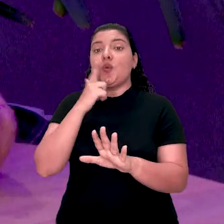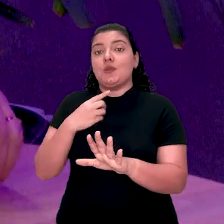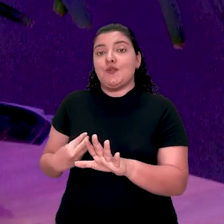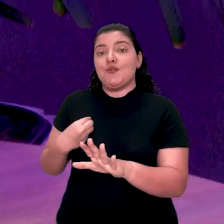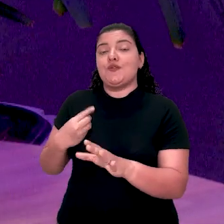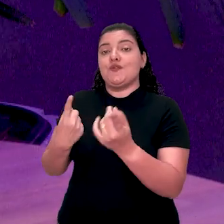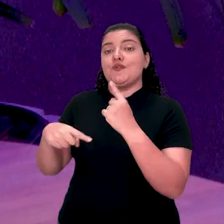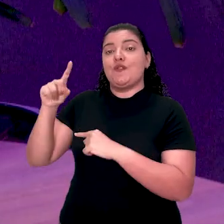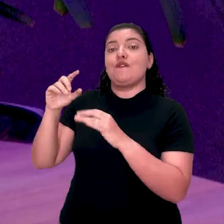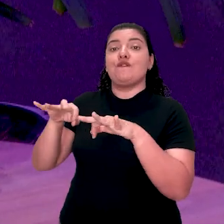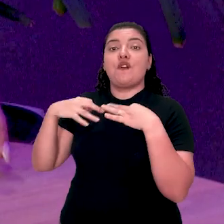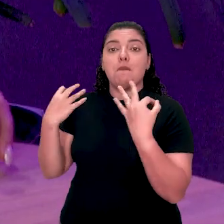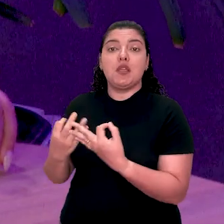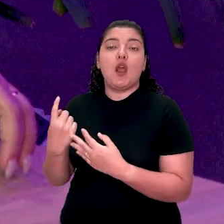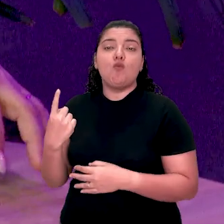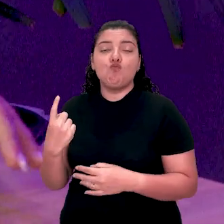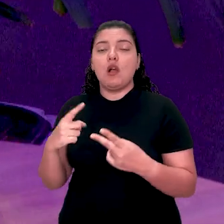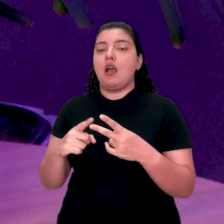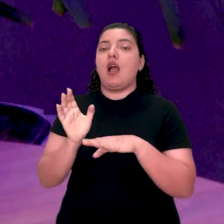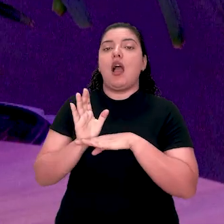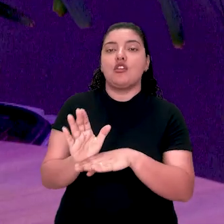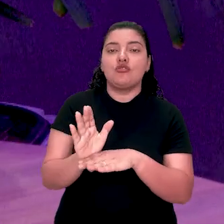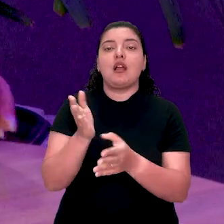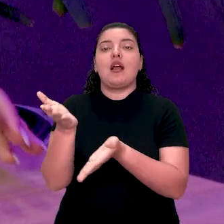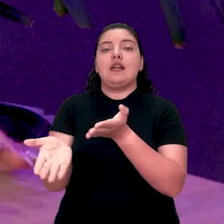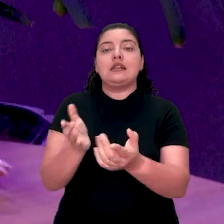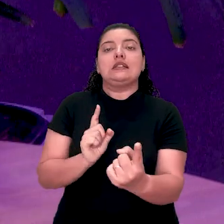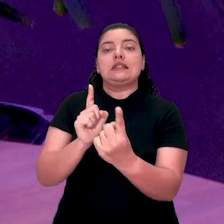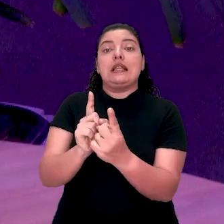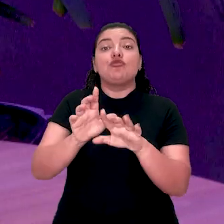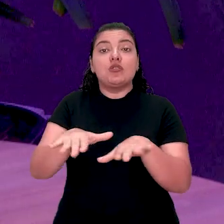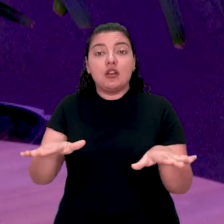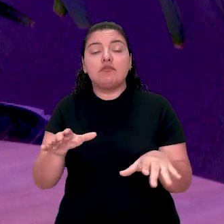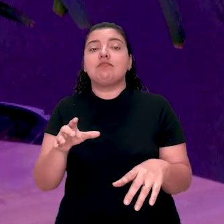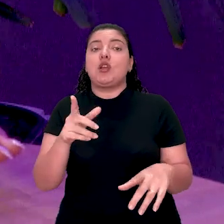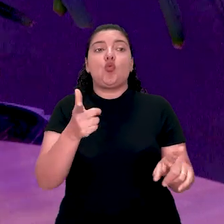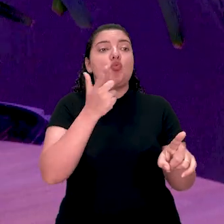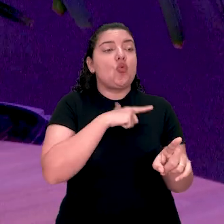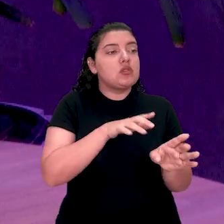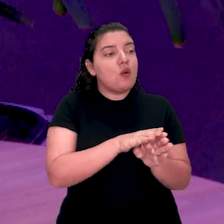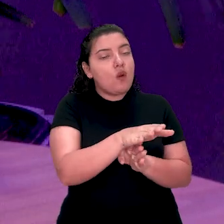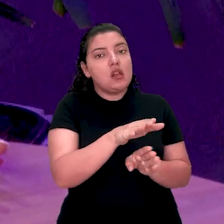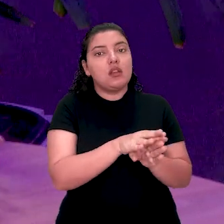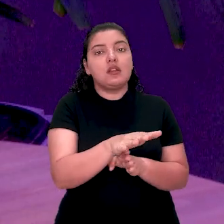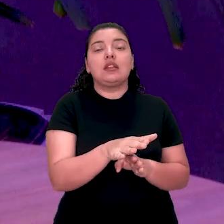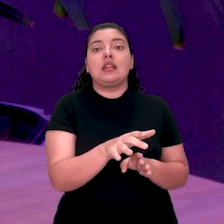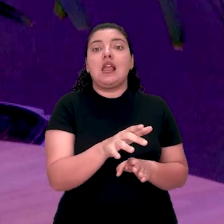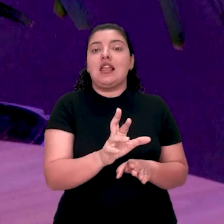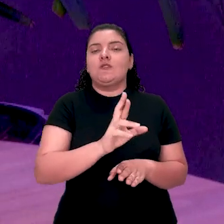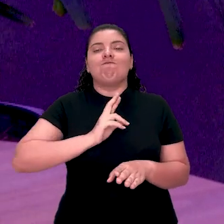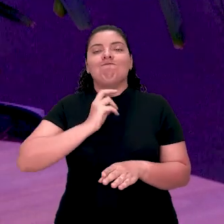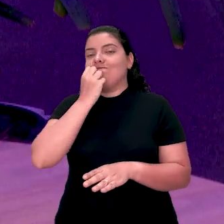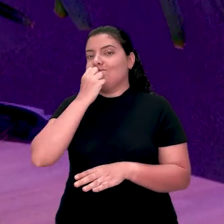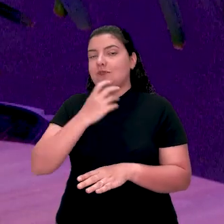transformar a vida de uma família, se eu consigo ajudar a compor um atendimento para uma criança, se eu consigo orientar, e se isso tem um resultado